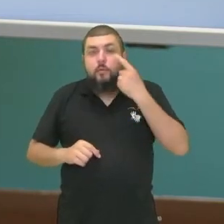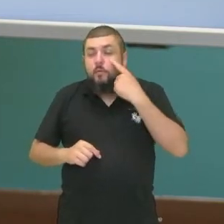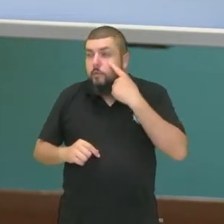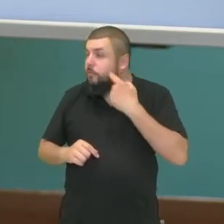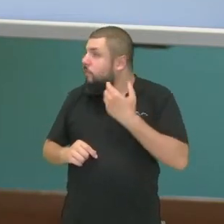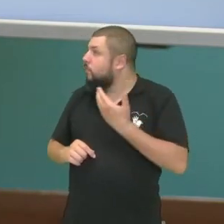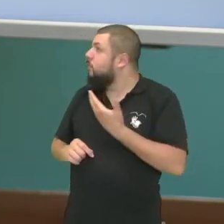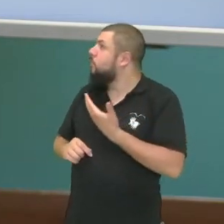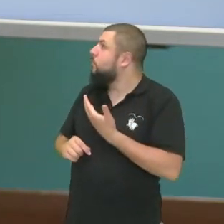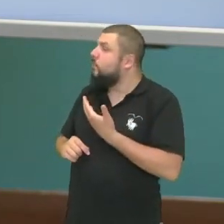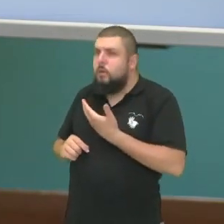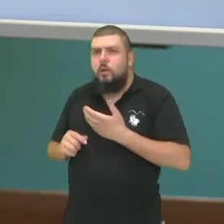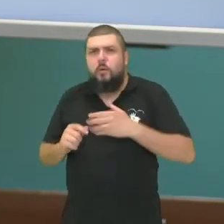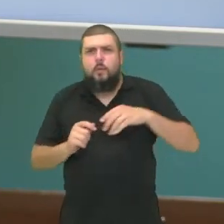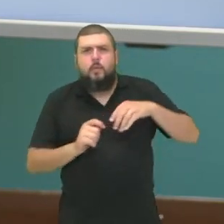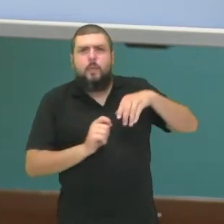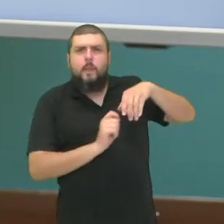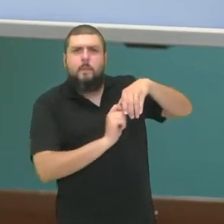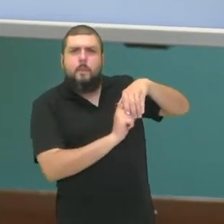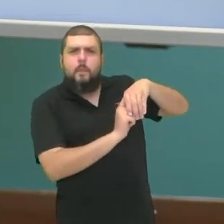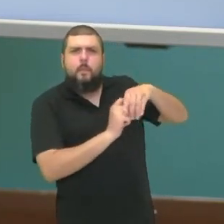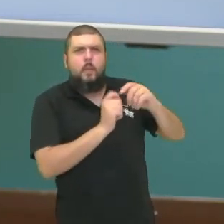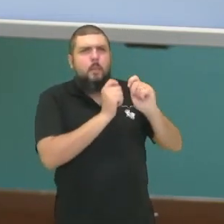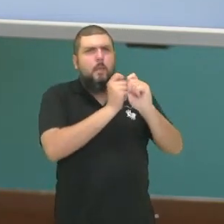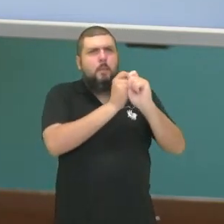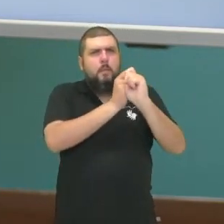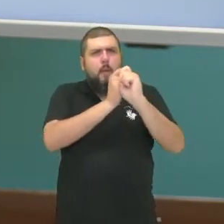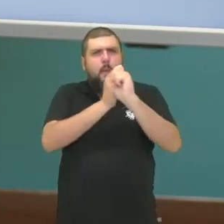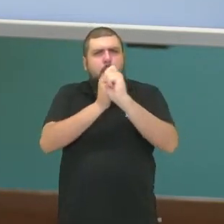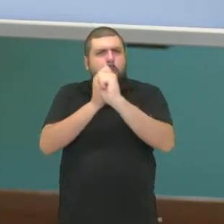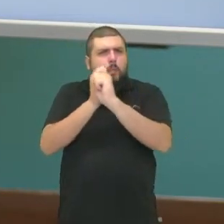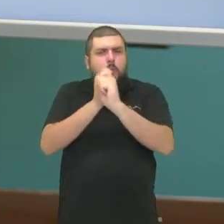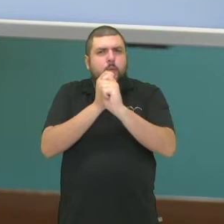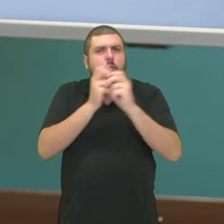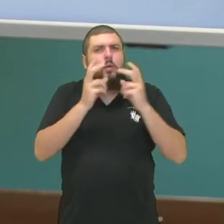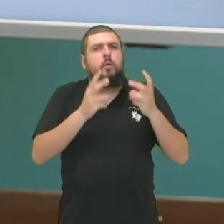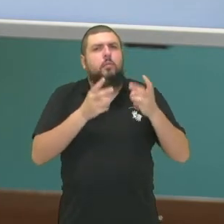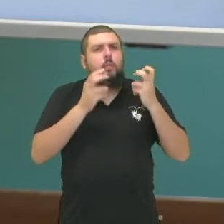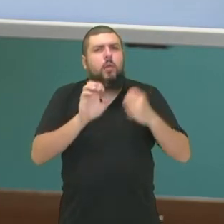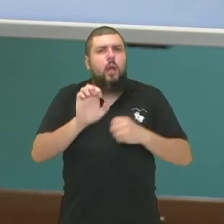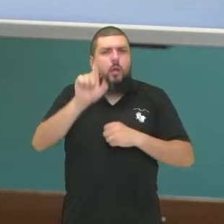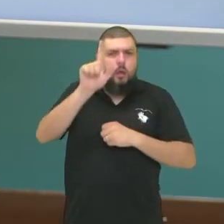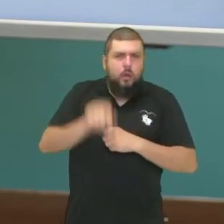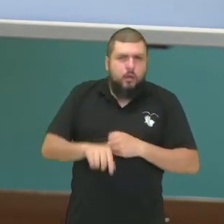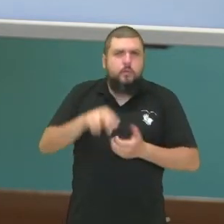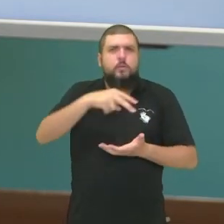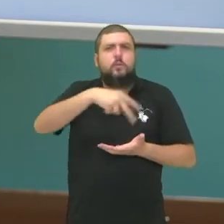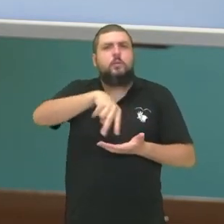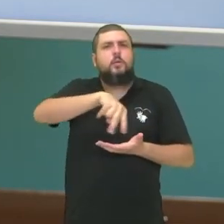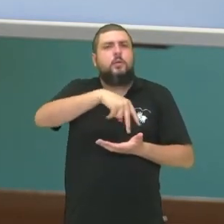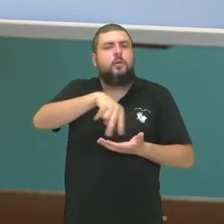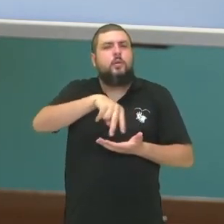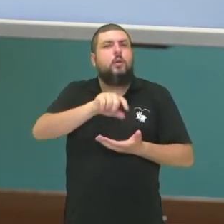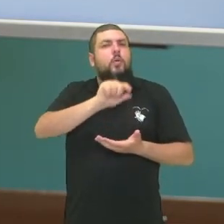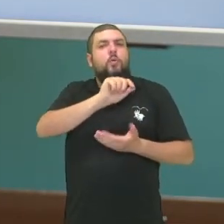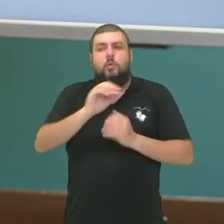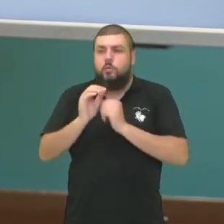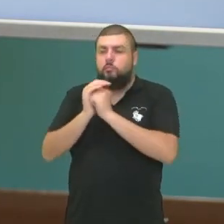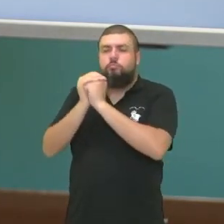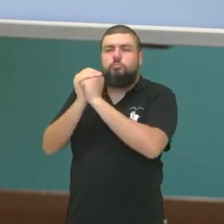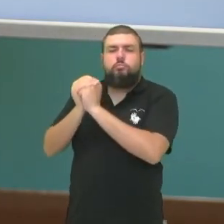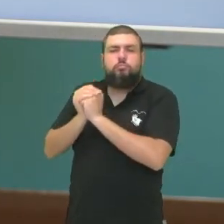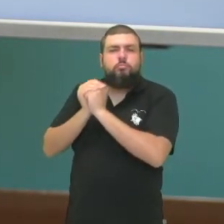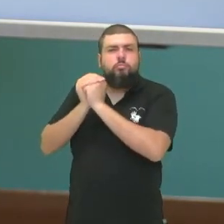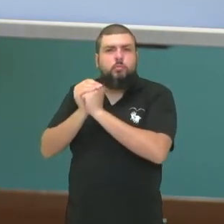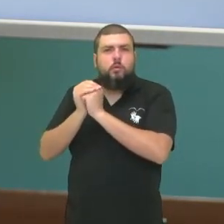dançando, possivelmente em referência a cultos místicos, né? Em adoração à